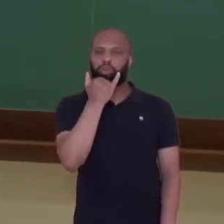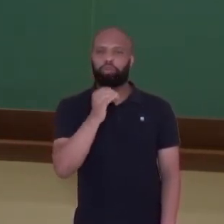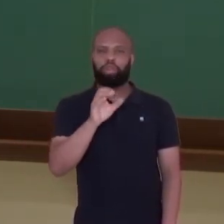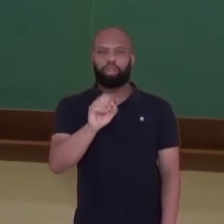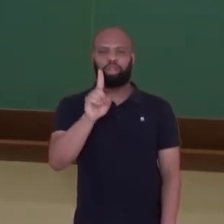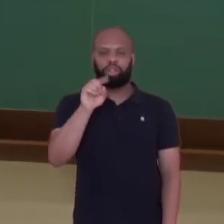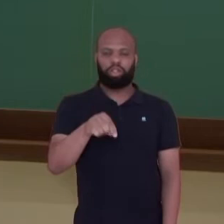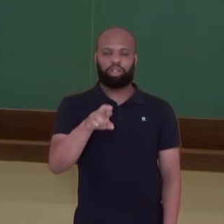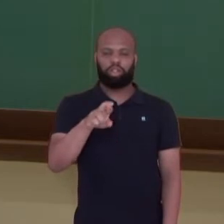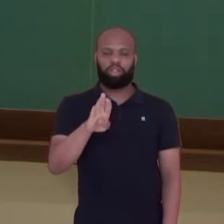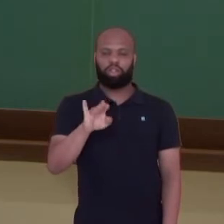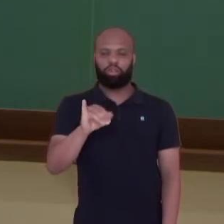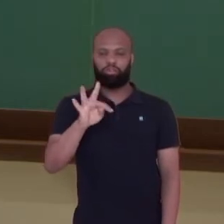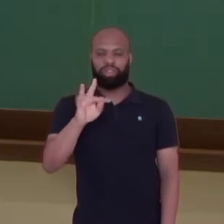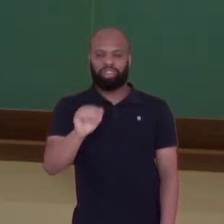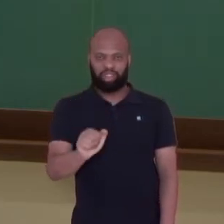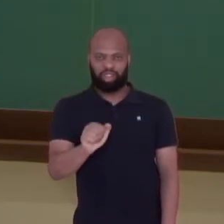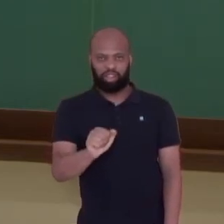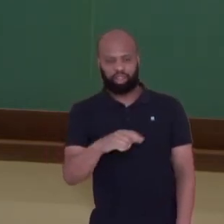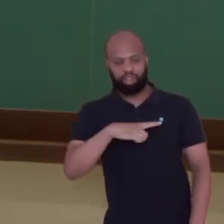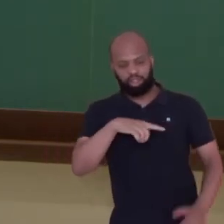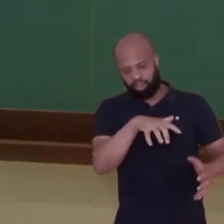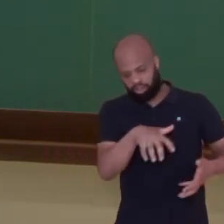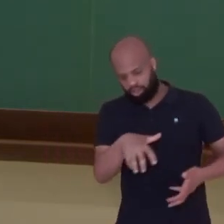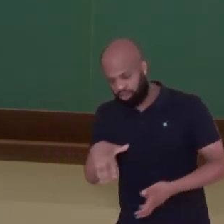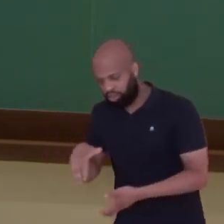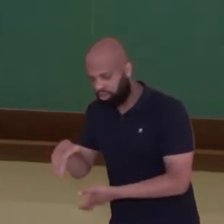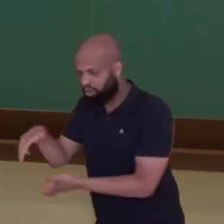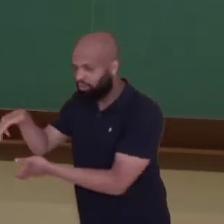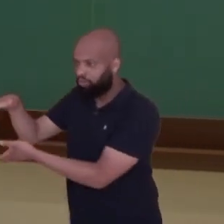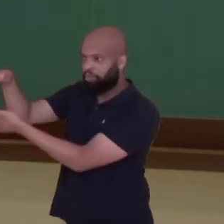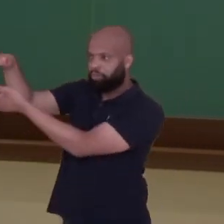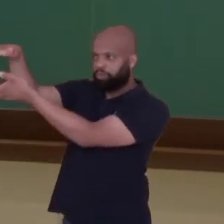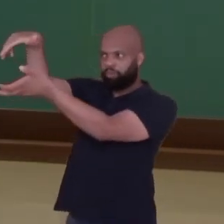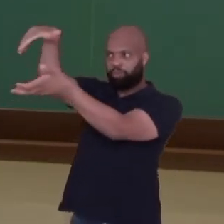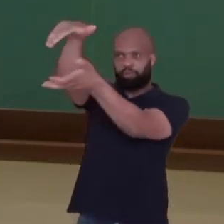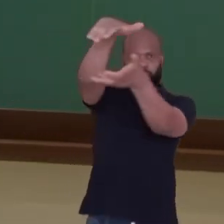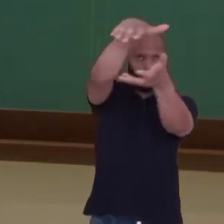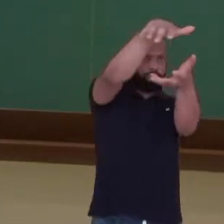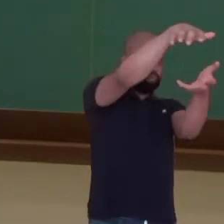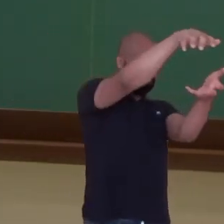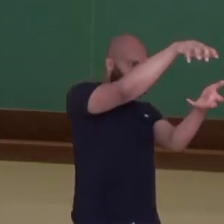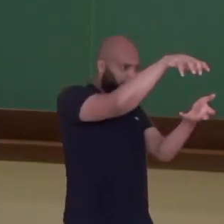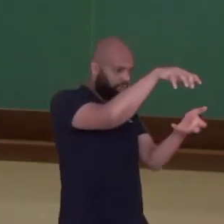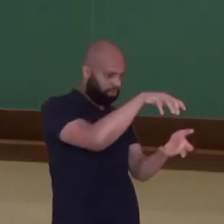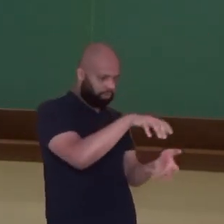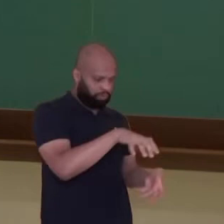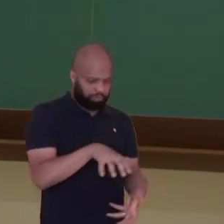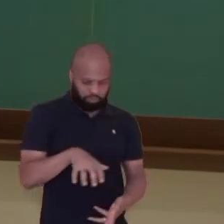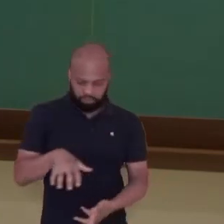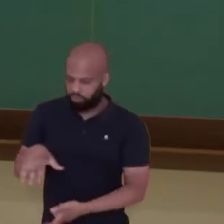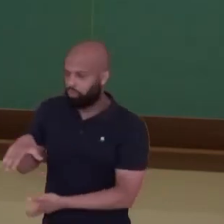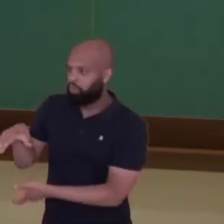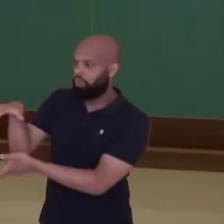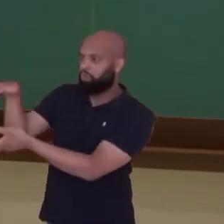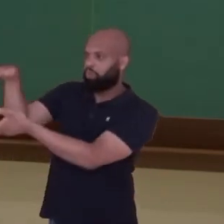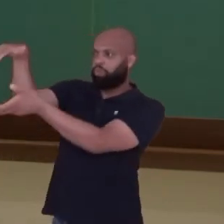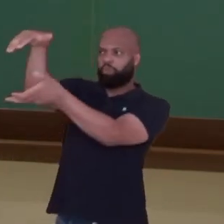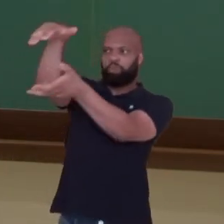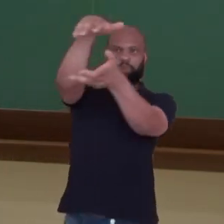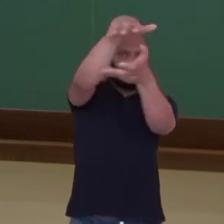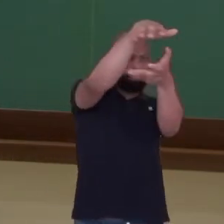o caminho, o trajeto que o astro, nesse caso o planeta Terra, realiza.